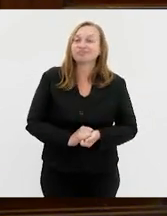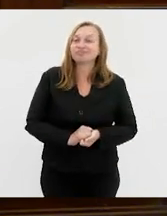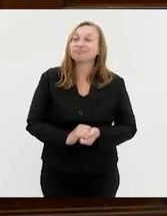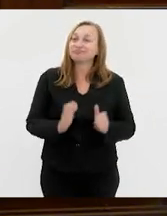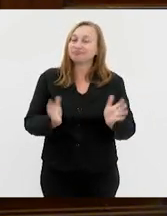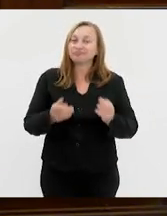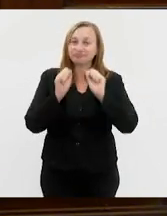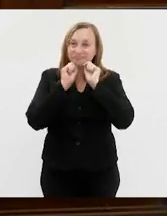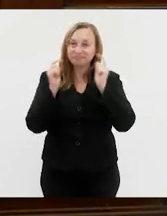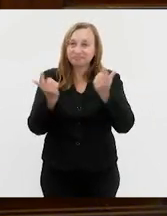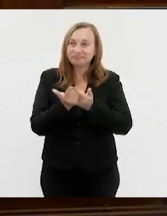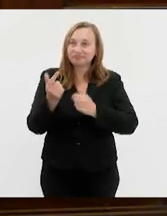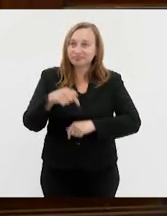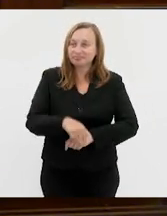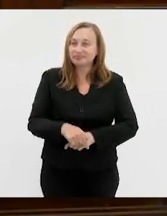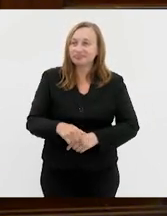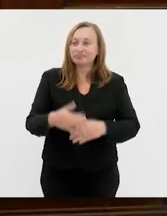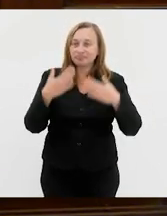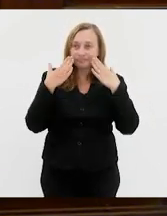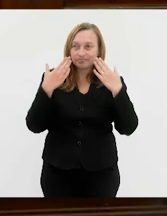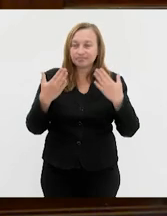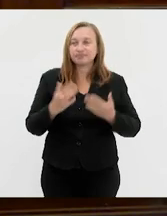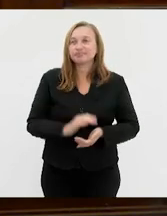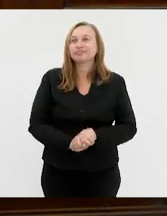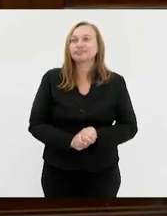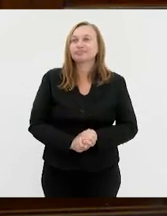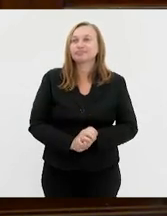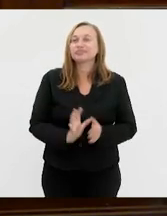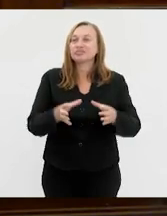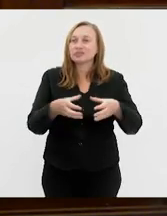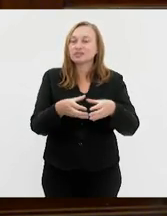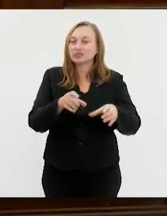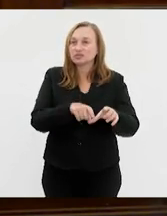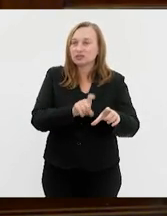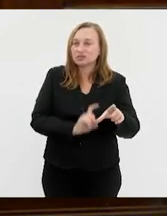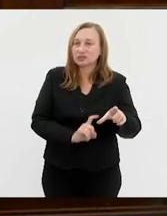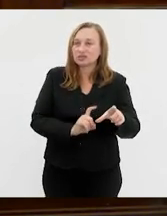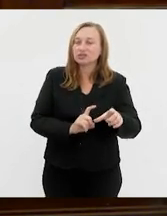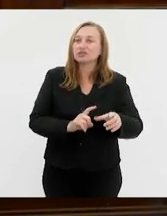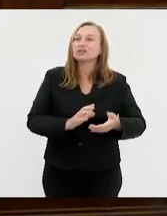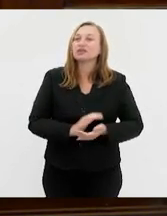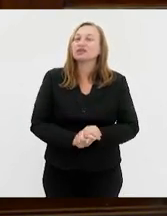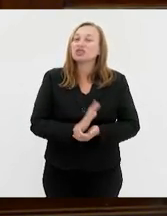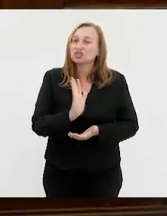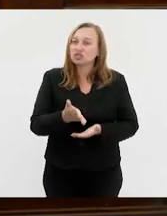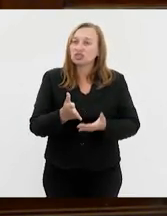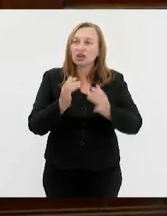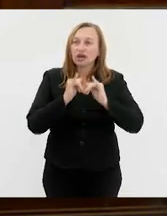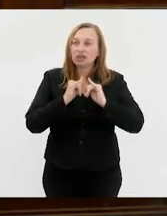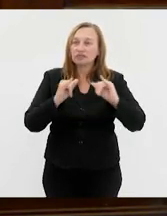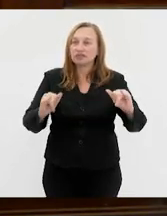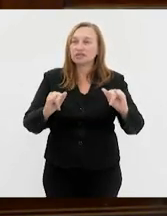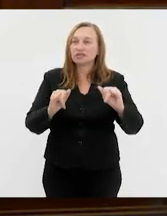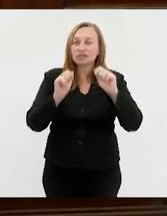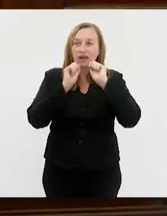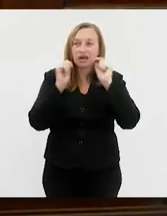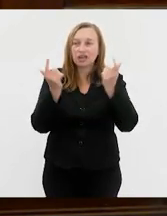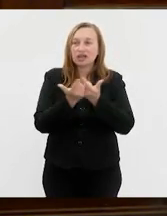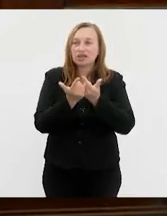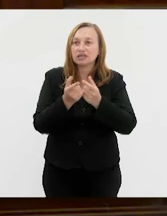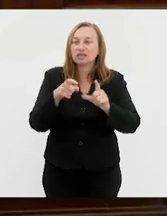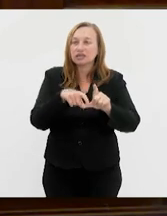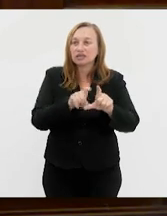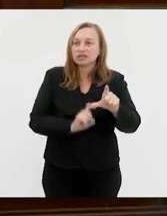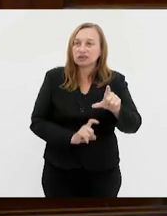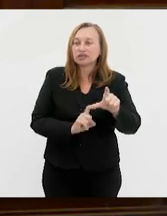aqui, eu era o presidente da Comissão de Emancipação, dei entrada, já comunicando à Assembleia que Mesquita estava